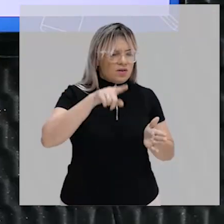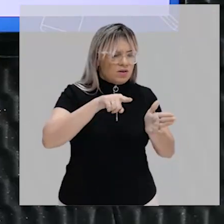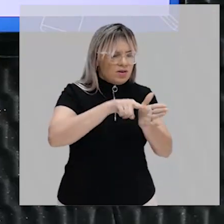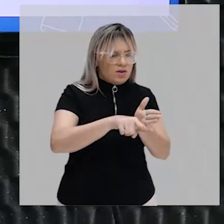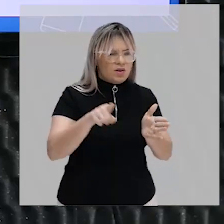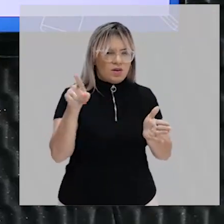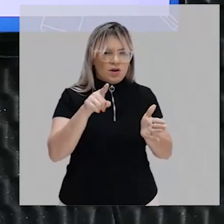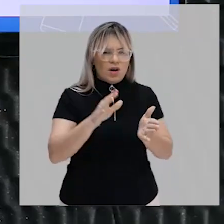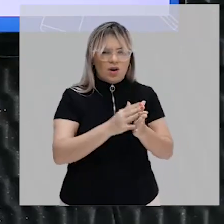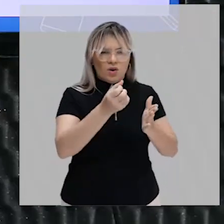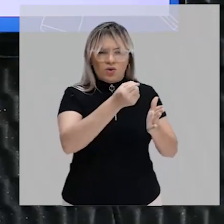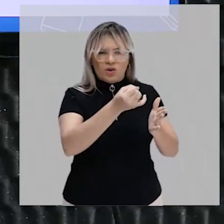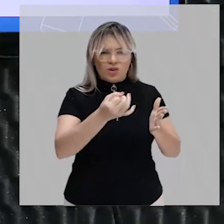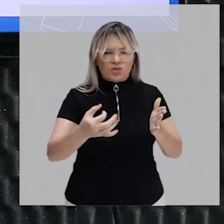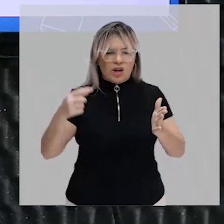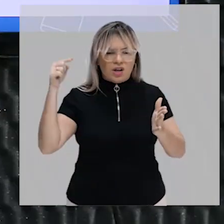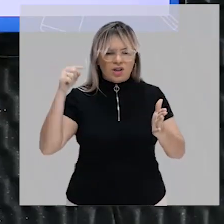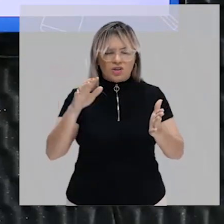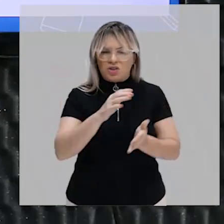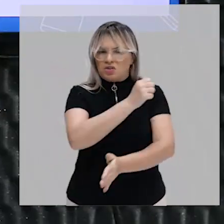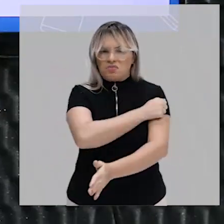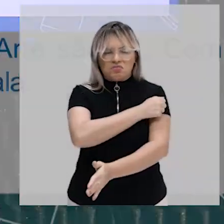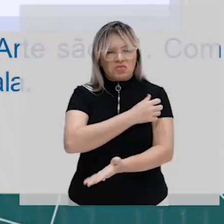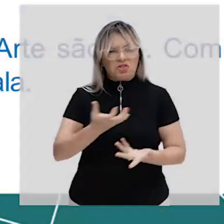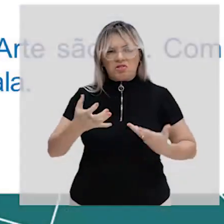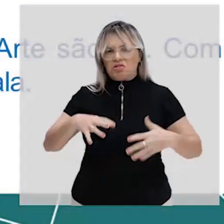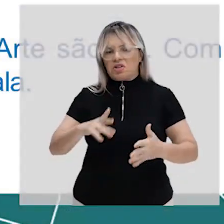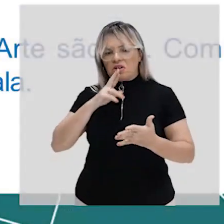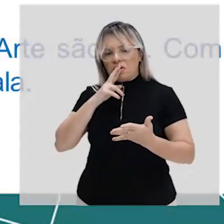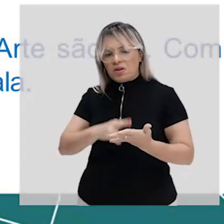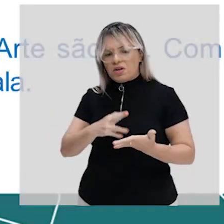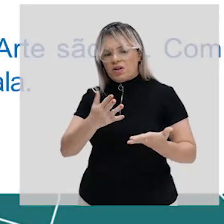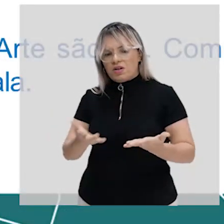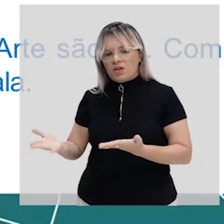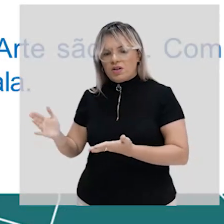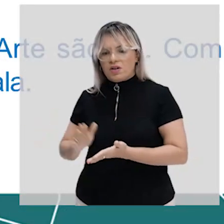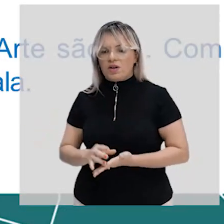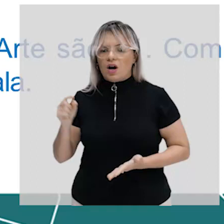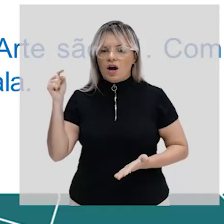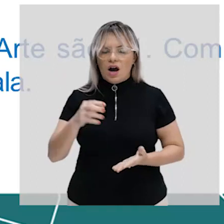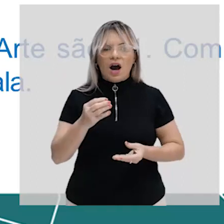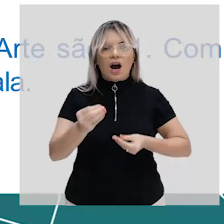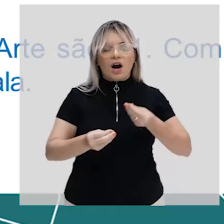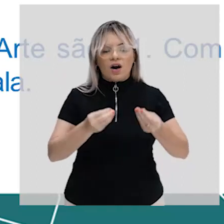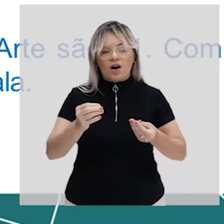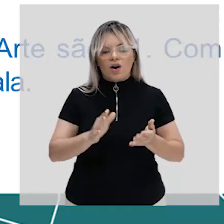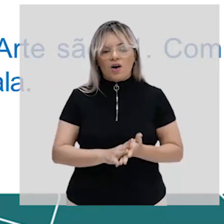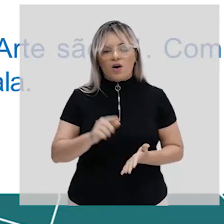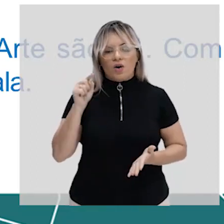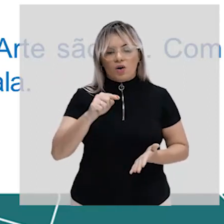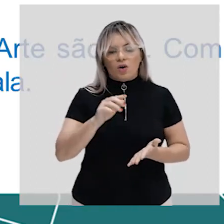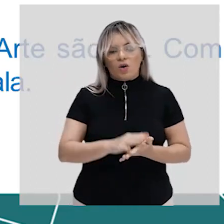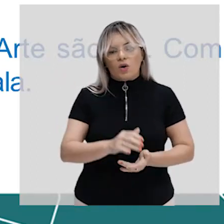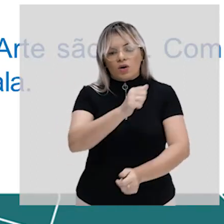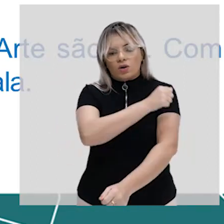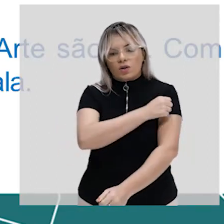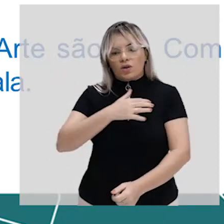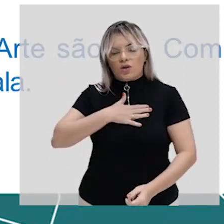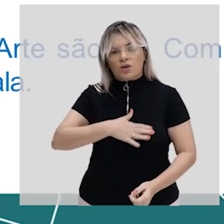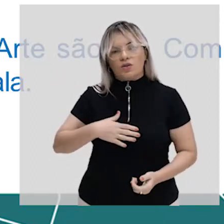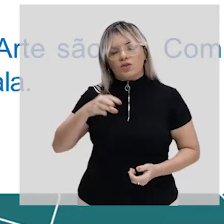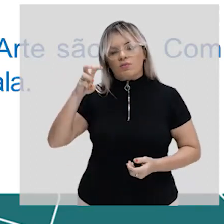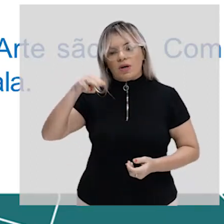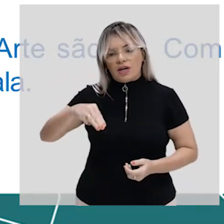não respondeu? Então, nesse caso aqui, ó, os que gostam de matemática ou de arte, eu tenho 21, acabamos de achar,